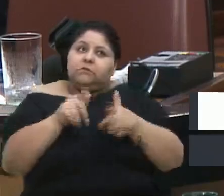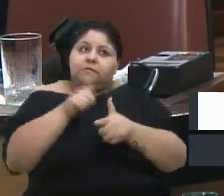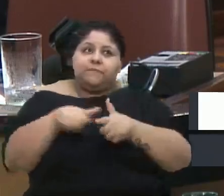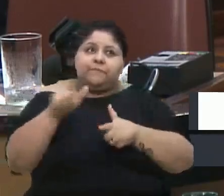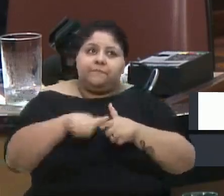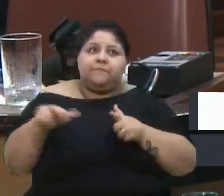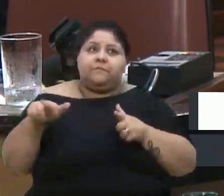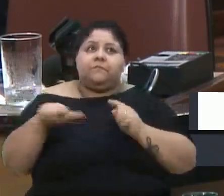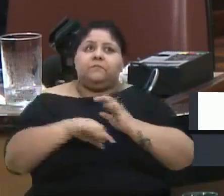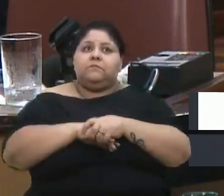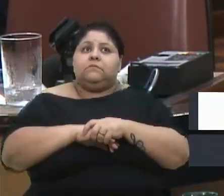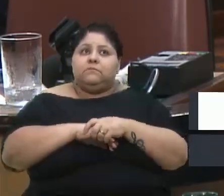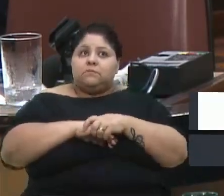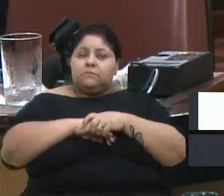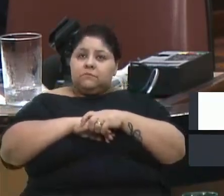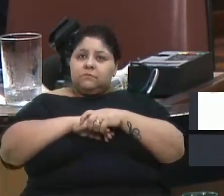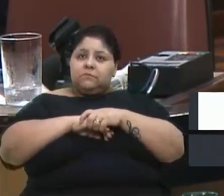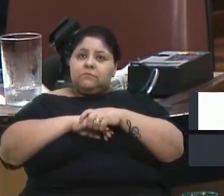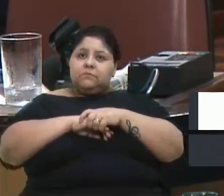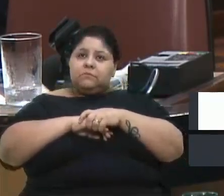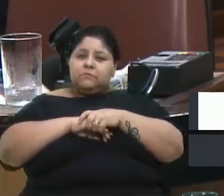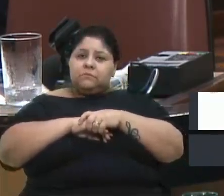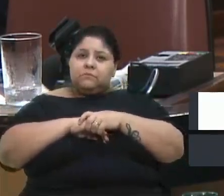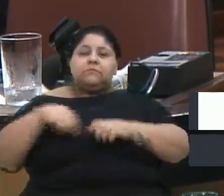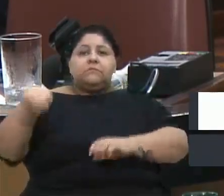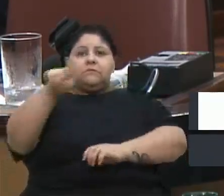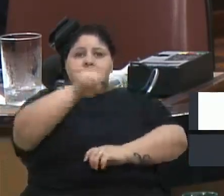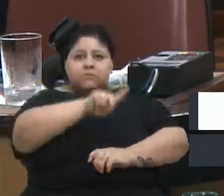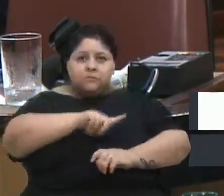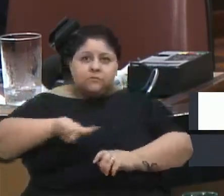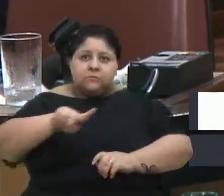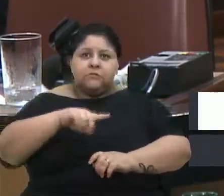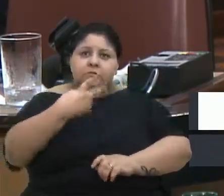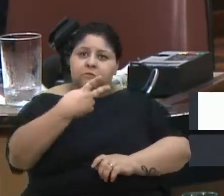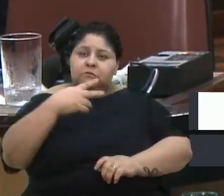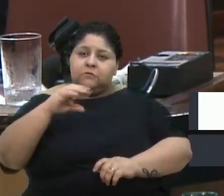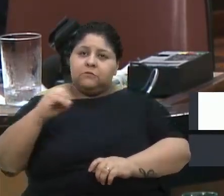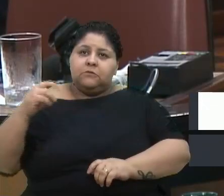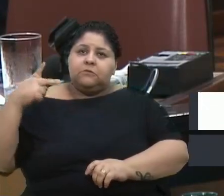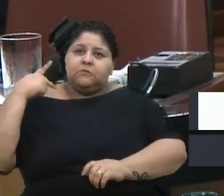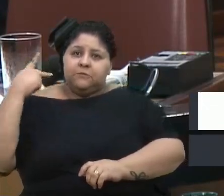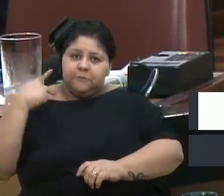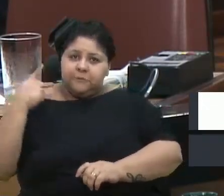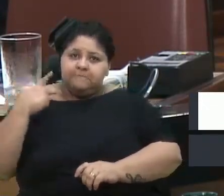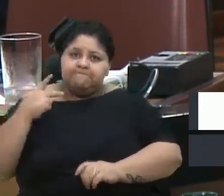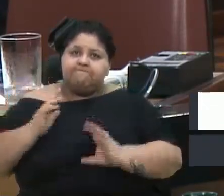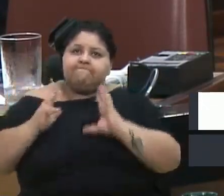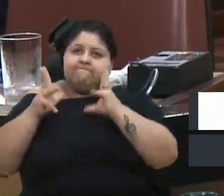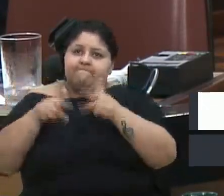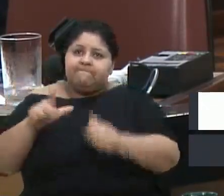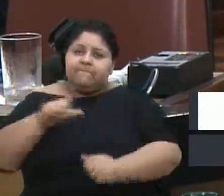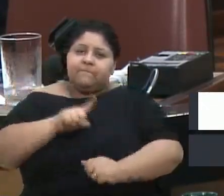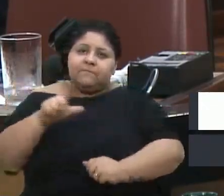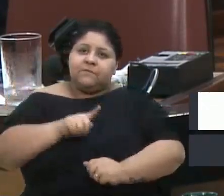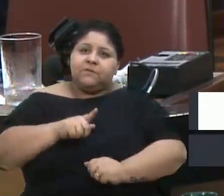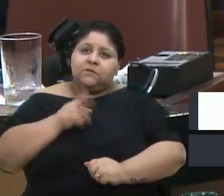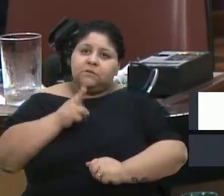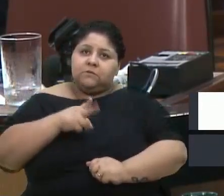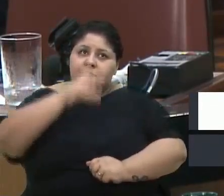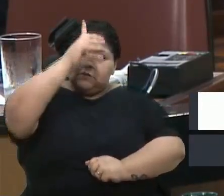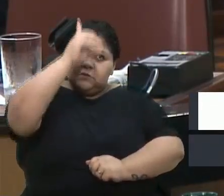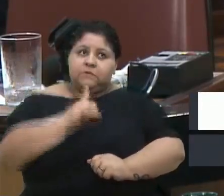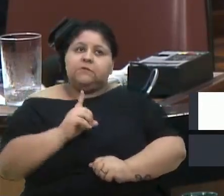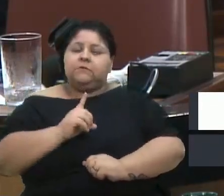E vou mais além. Nós somos em 23 vereadores aqui. E todos têm o mesmo direito aqui dentro dessa